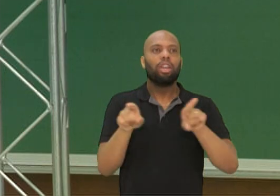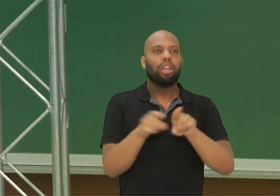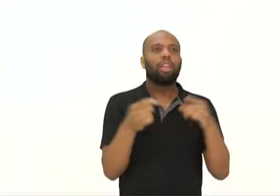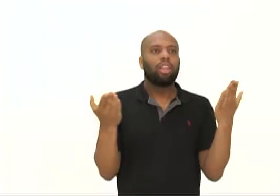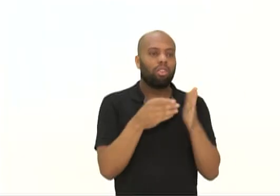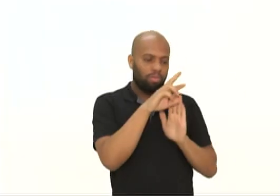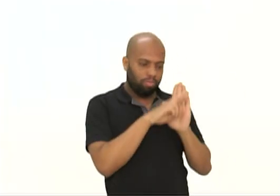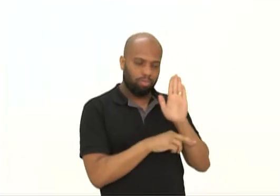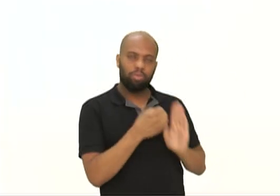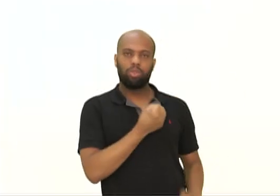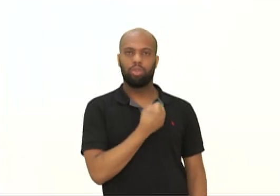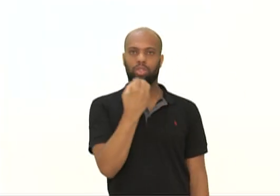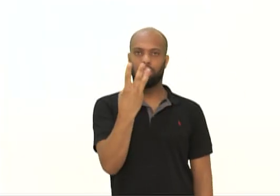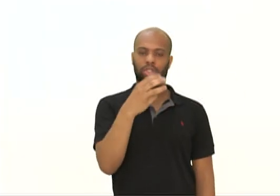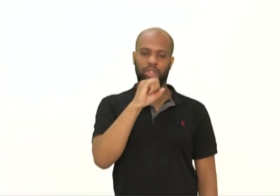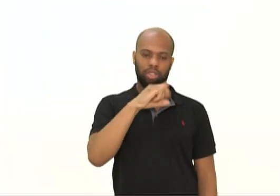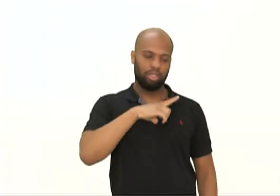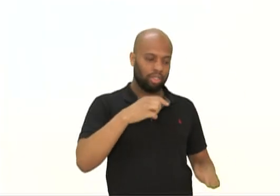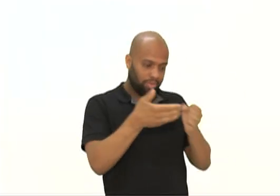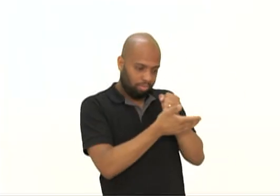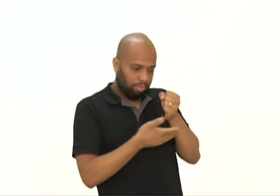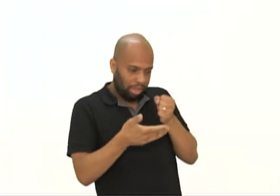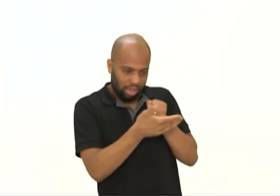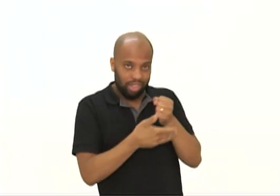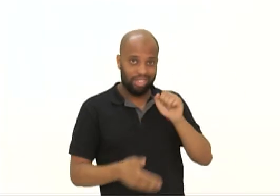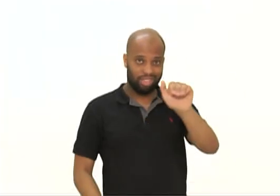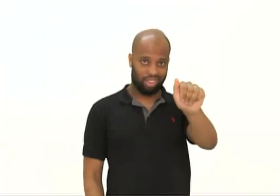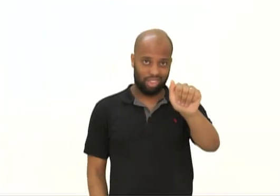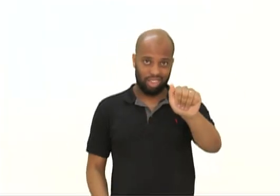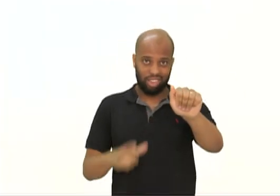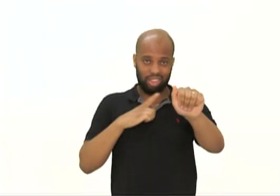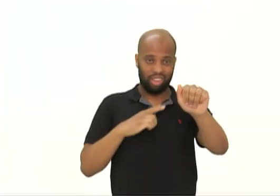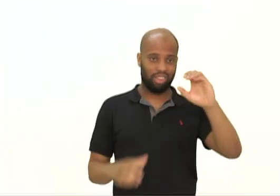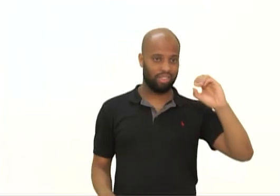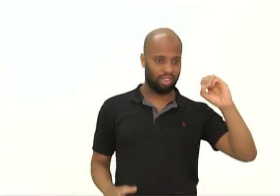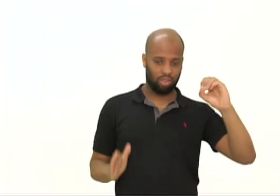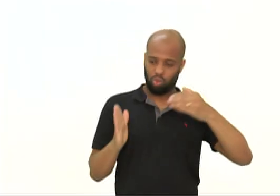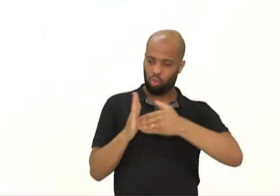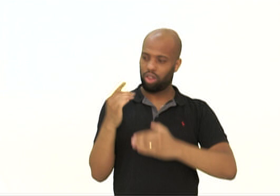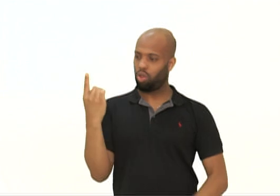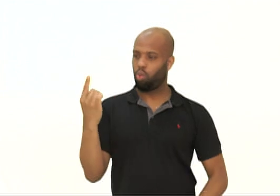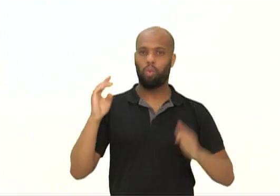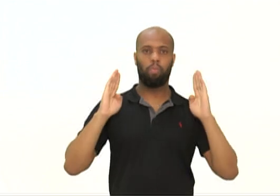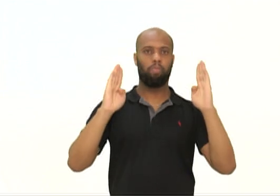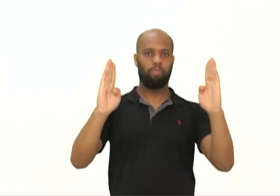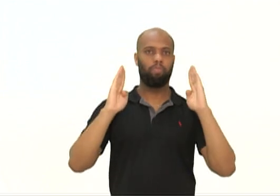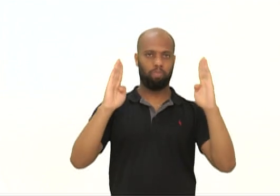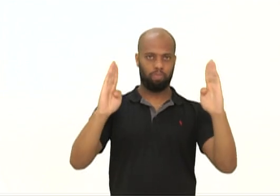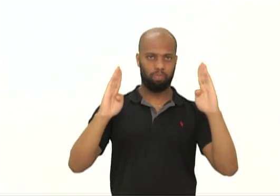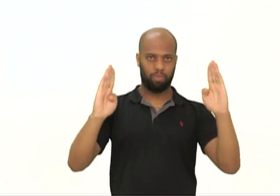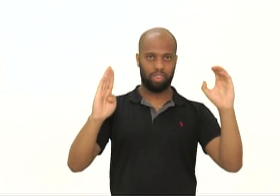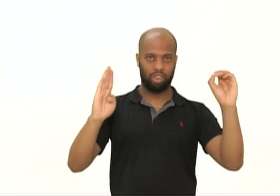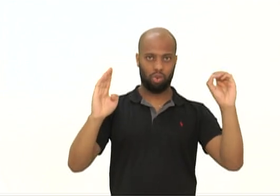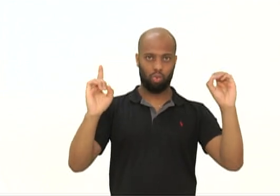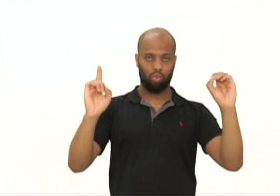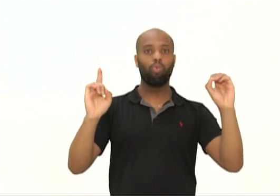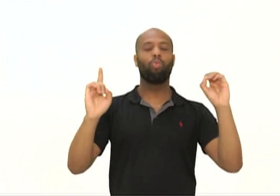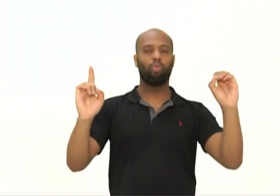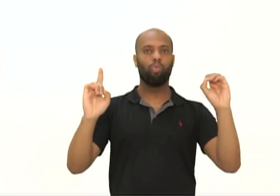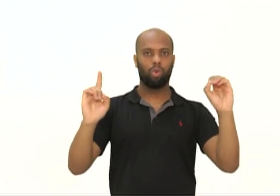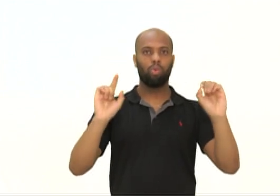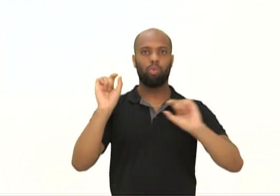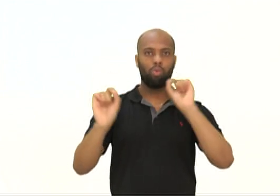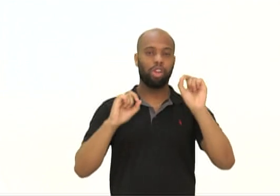3, quando a base está entre 0 e 1, quando a base está entre 0 e 1, a função